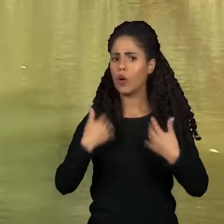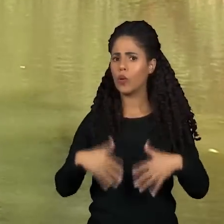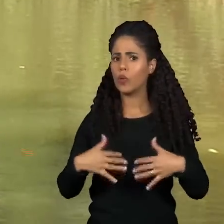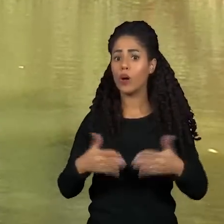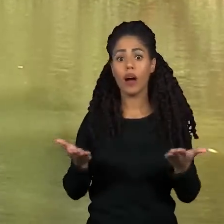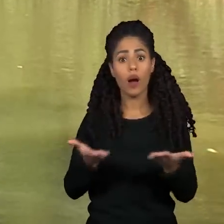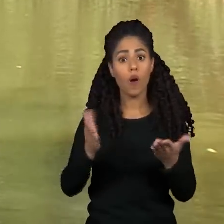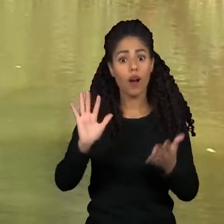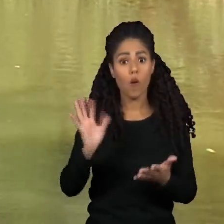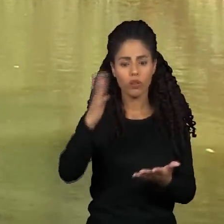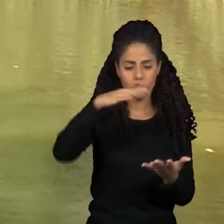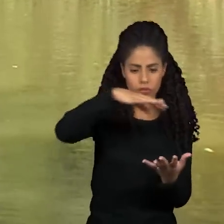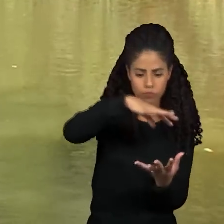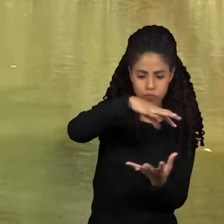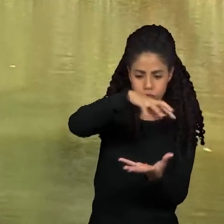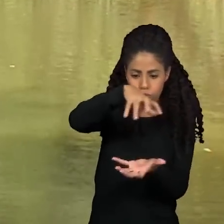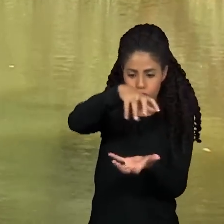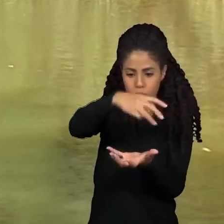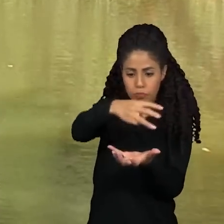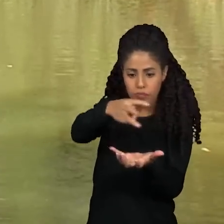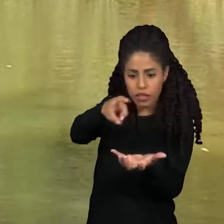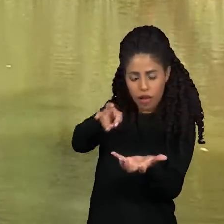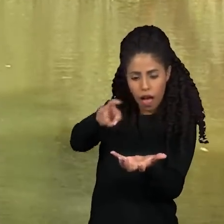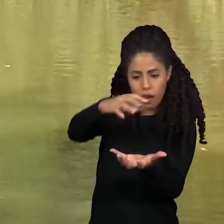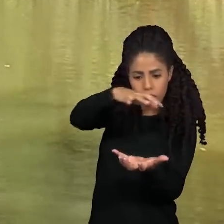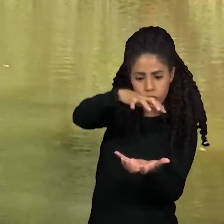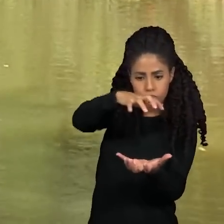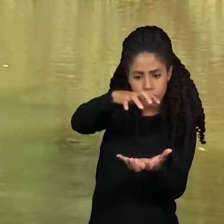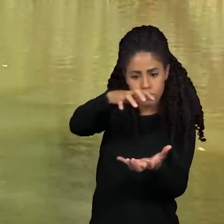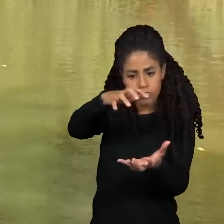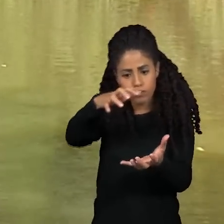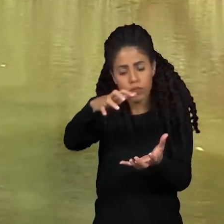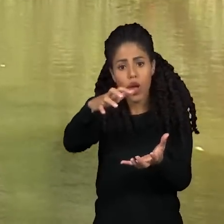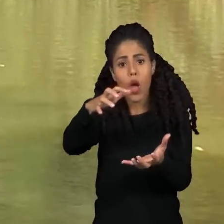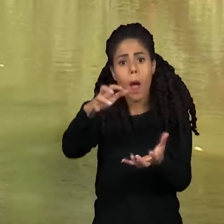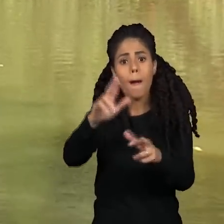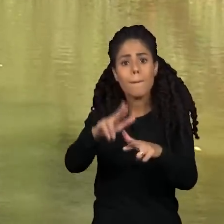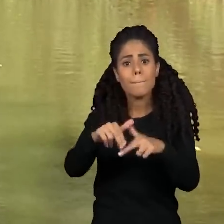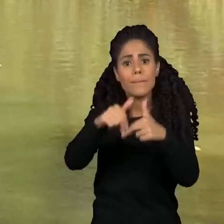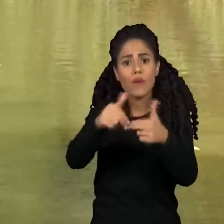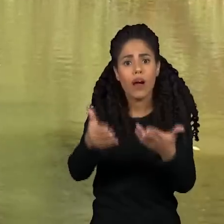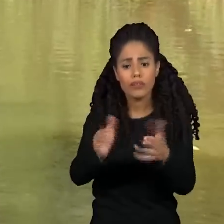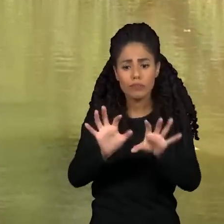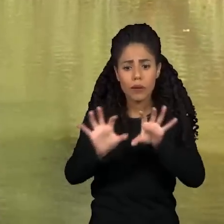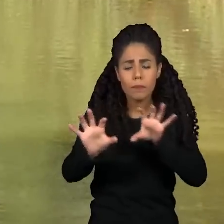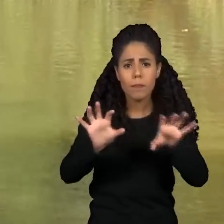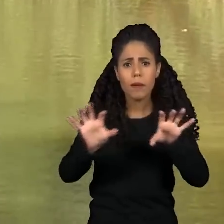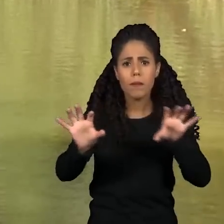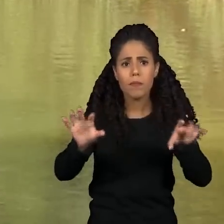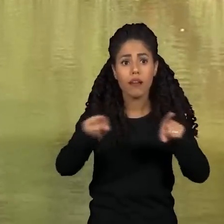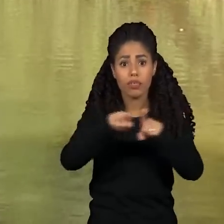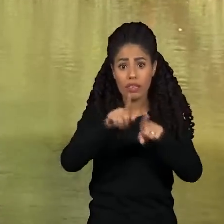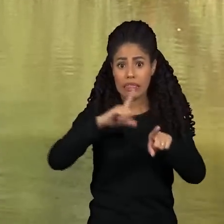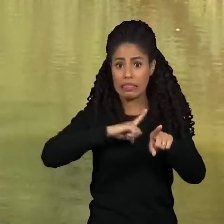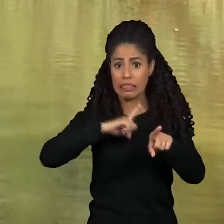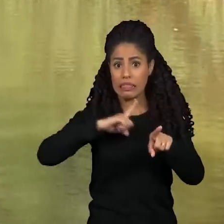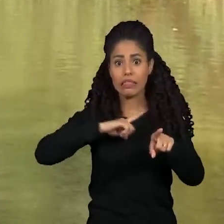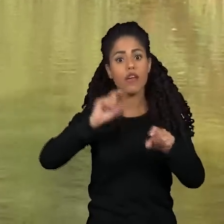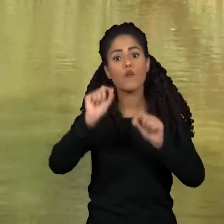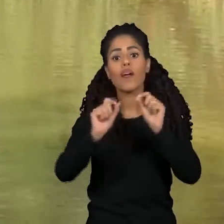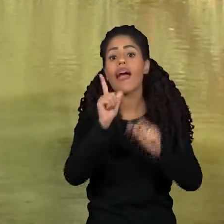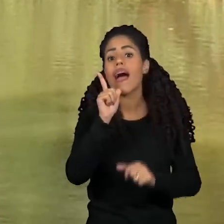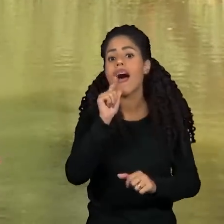é o eixo da Terra que está sendo inclinado por causa da intensa extração de água subterrânea que está